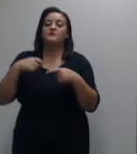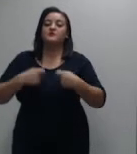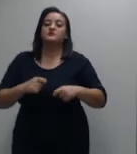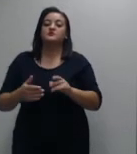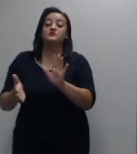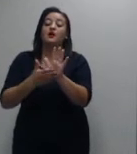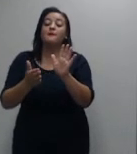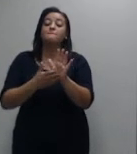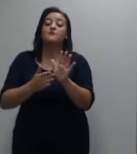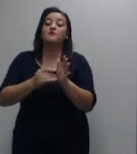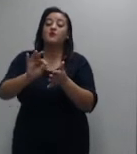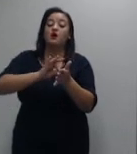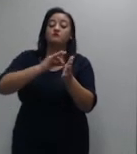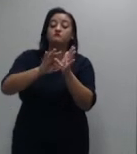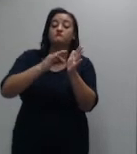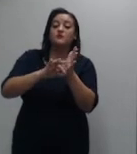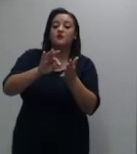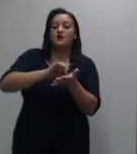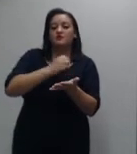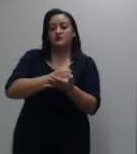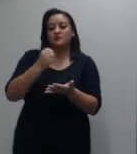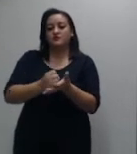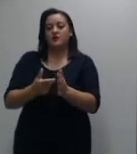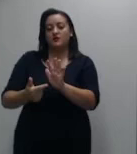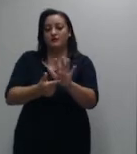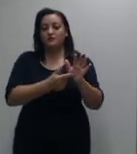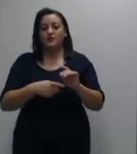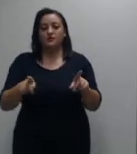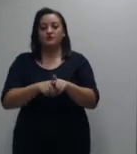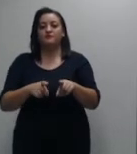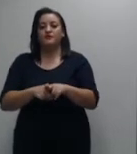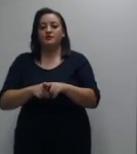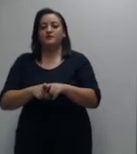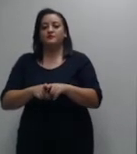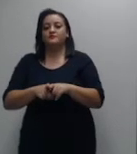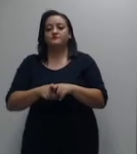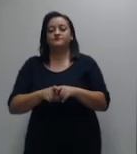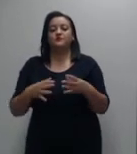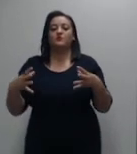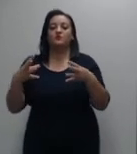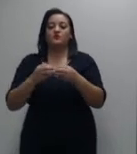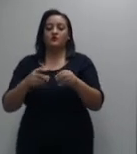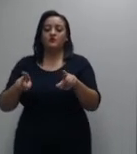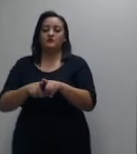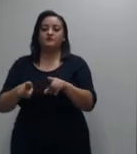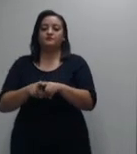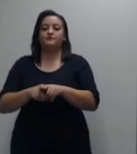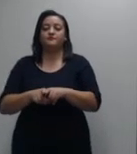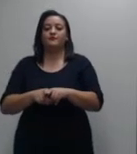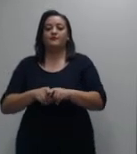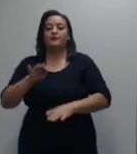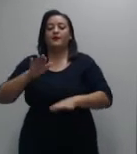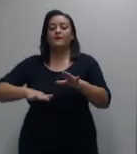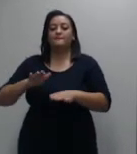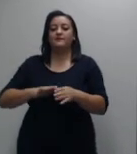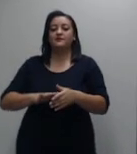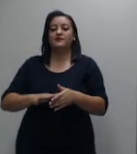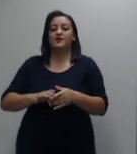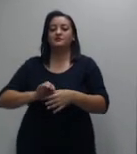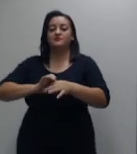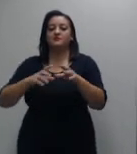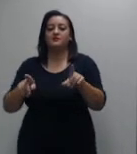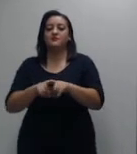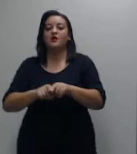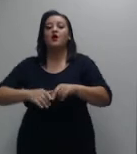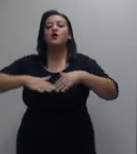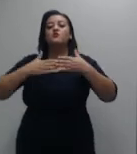os temos contato com a galera o povo de fato acordado se eu não for capaz que concluir pesando as possibilidades quais